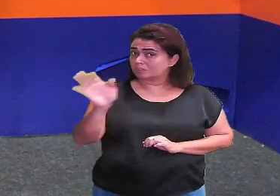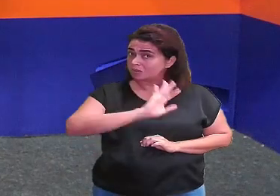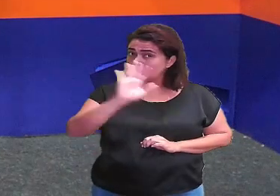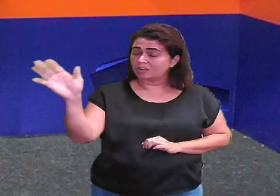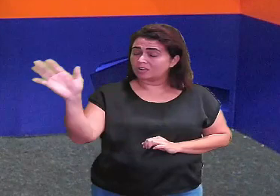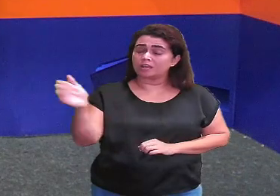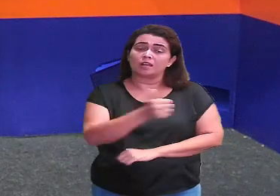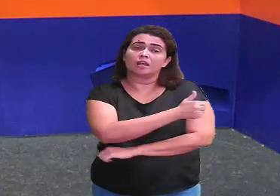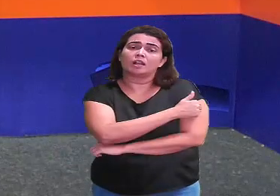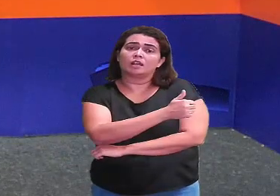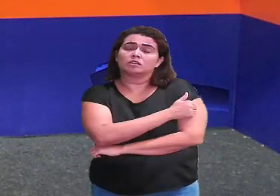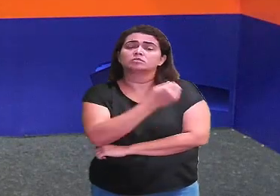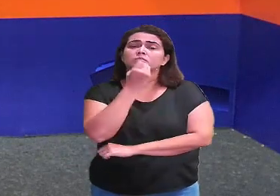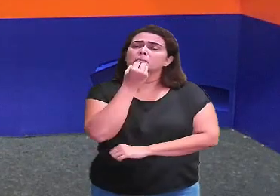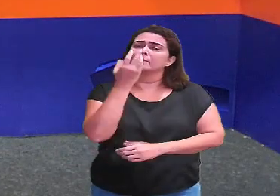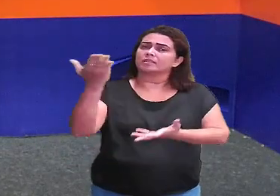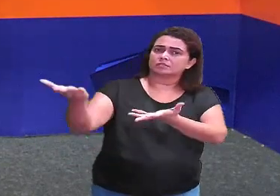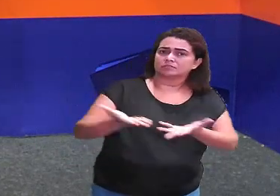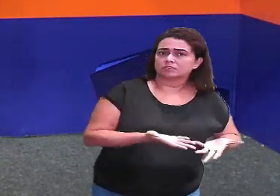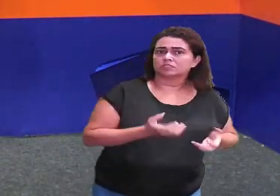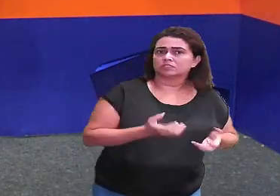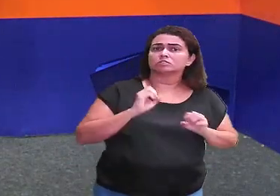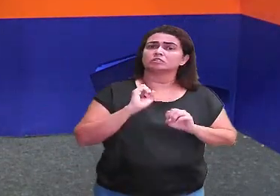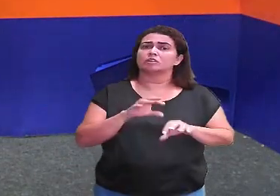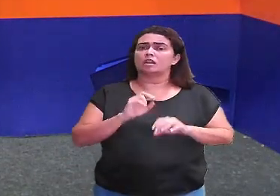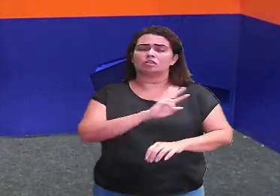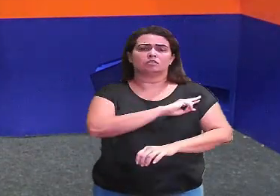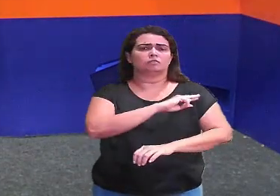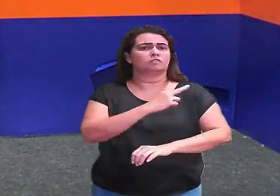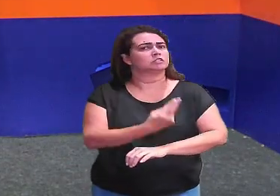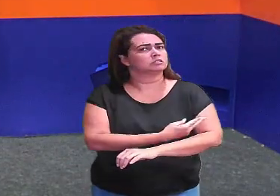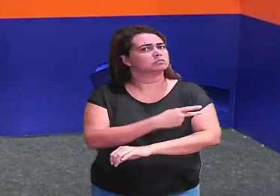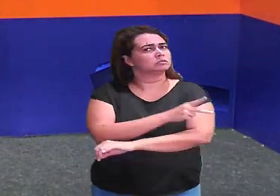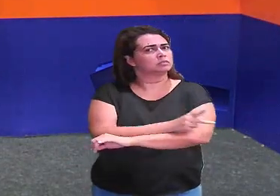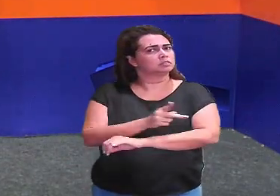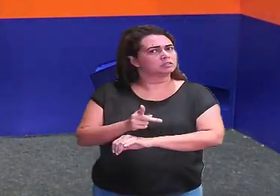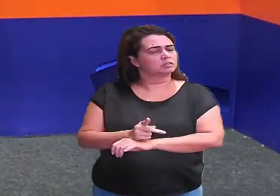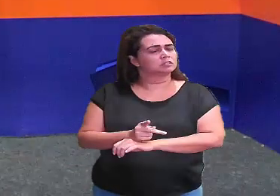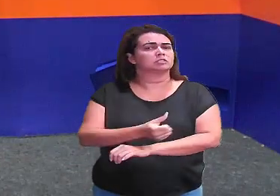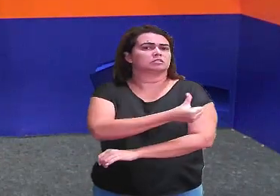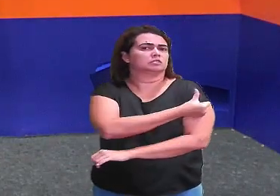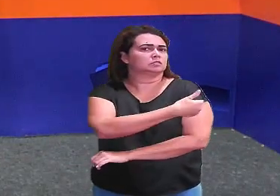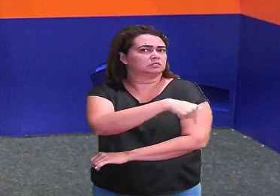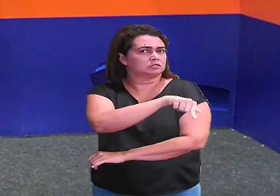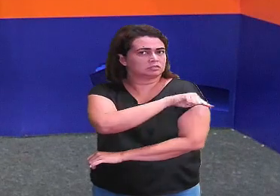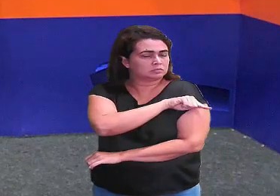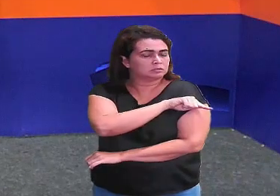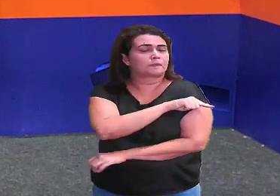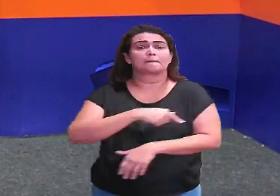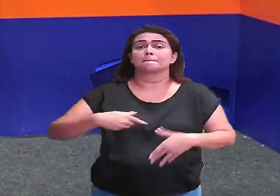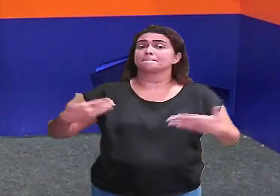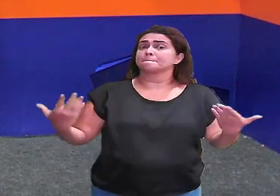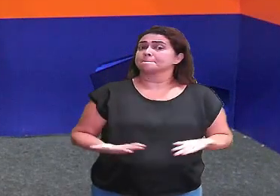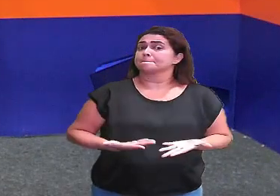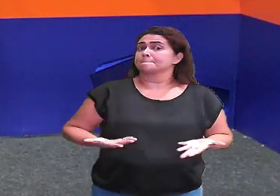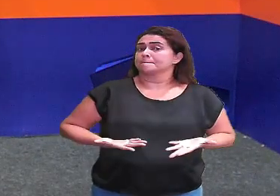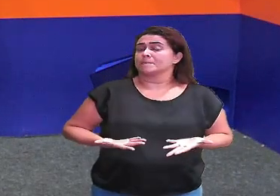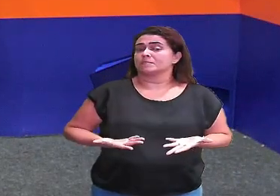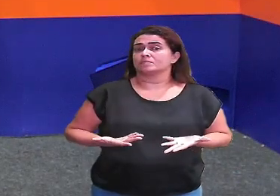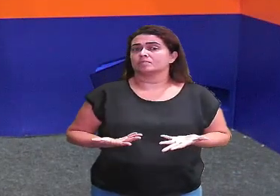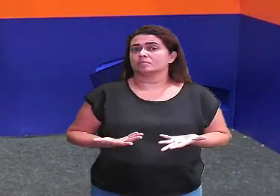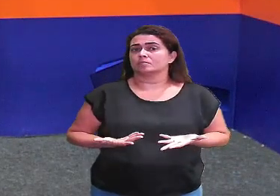Olá, queridos alunos, sejam bem-vindos para mais uma aula do Fortalecimento Pedagógico, né, para sextos e sétimos anos. E hoje nós vamos